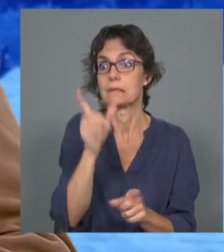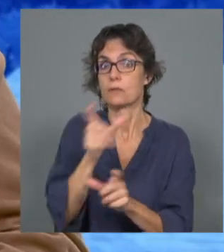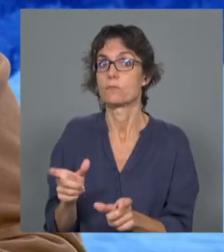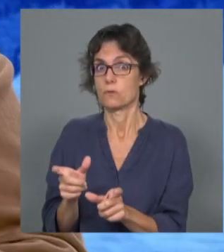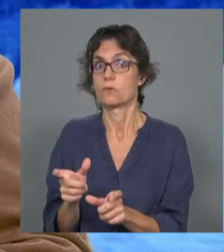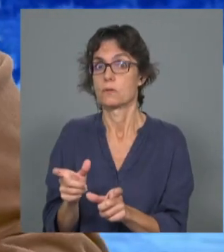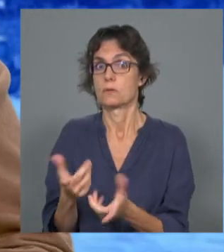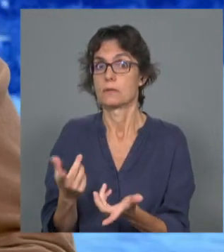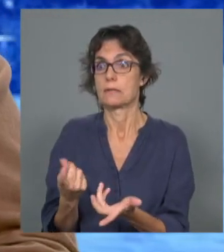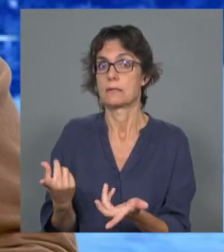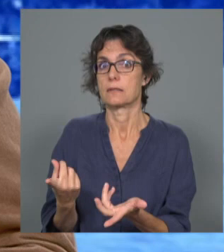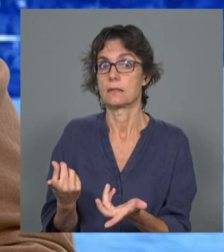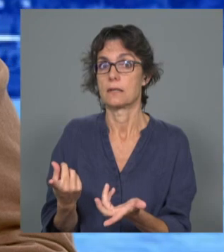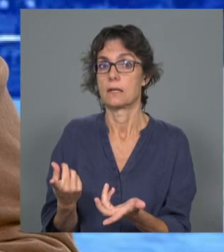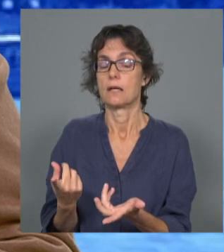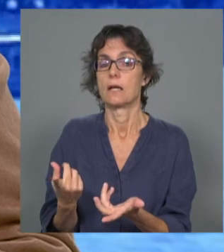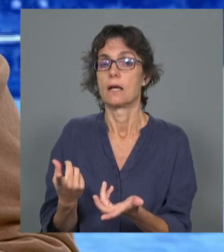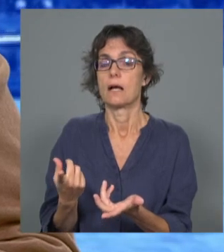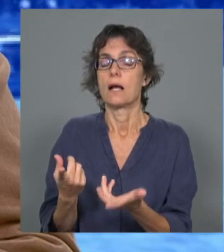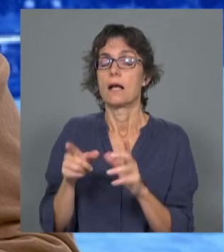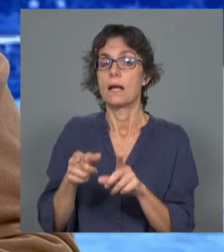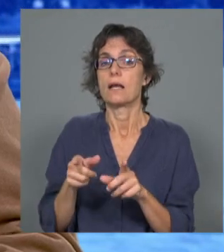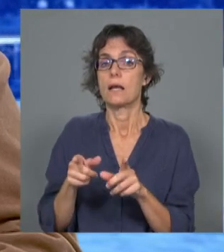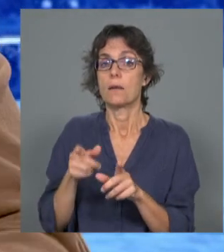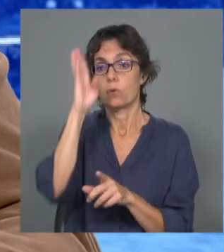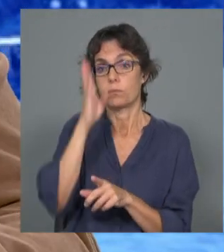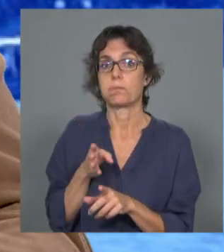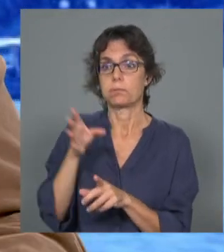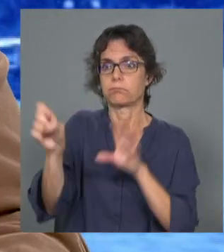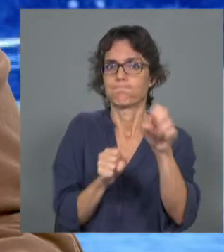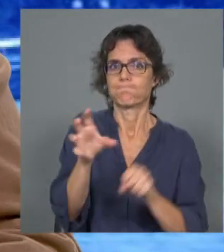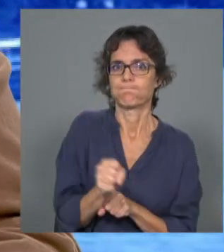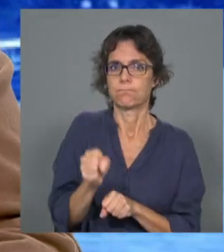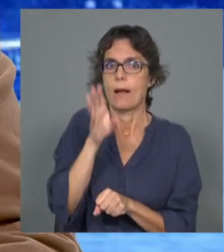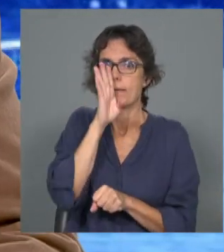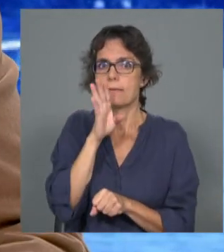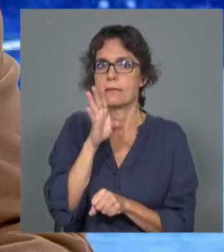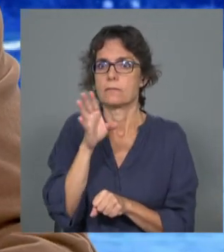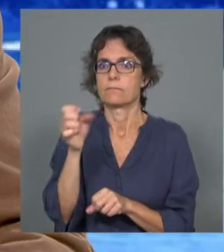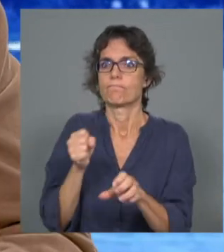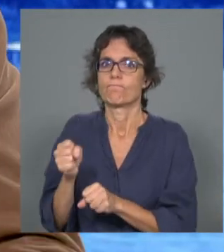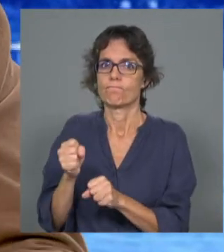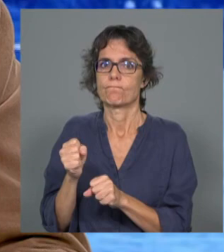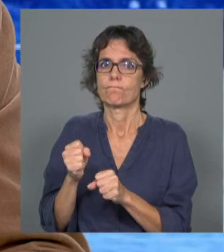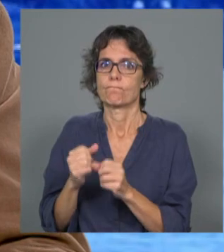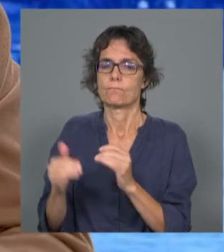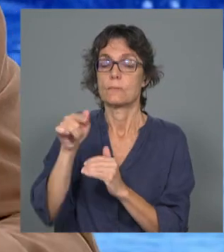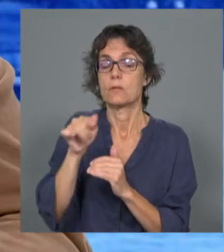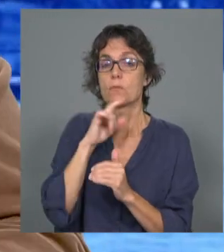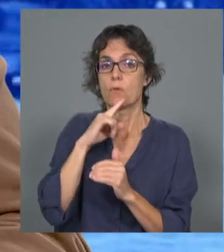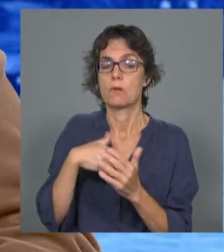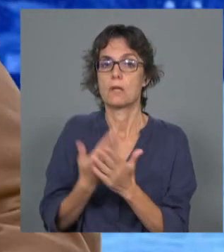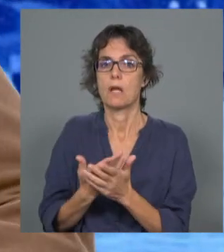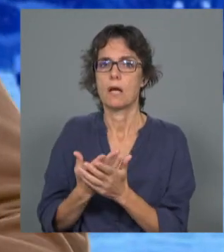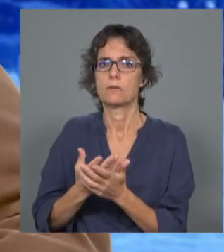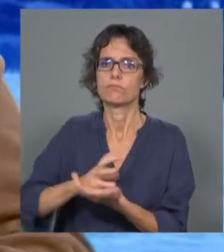meios de recrutamento militar, mas se os mobiliza em excesso então há um contramovimento de